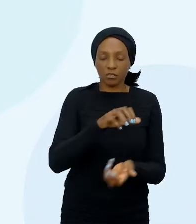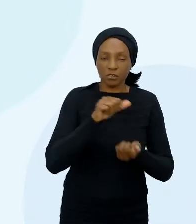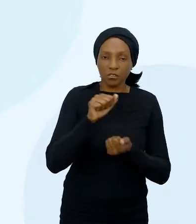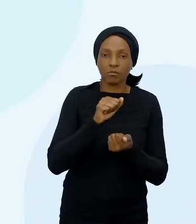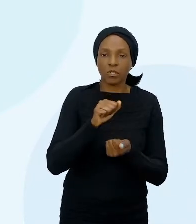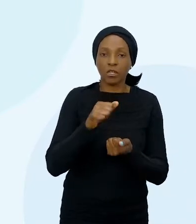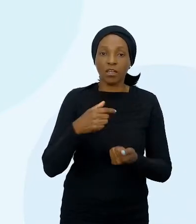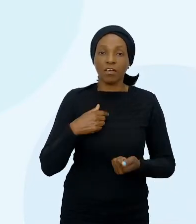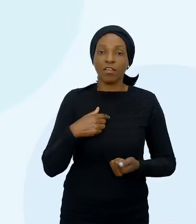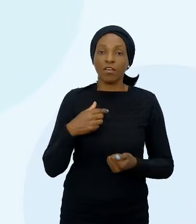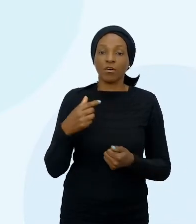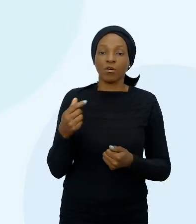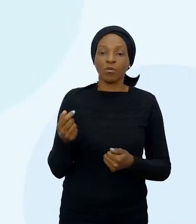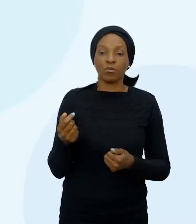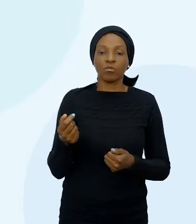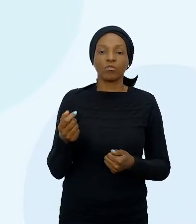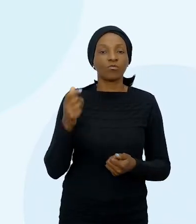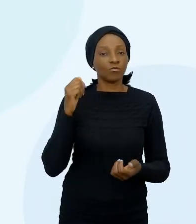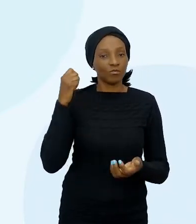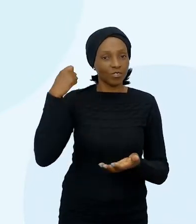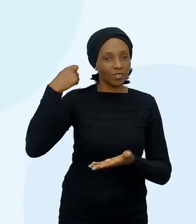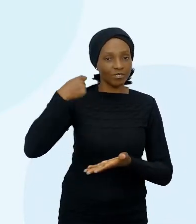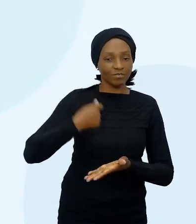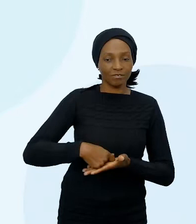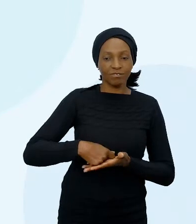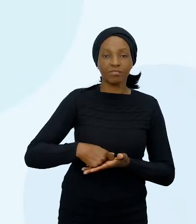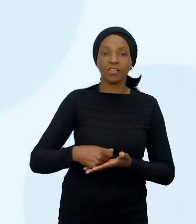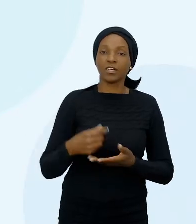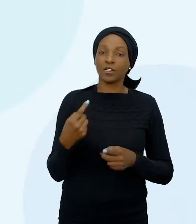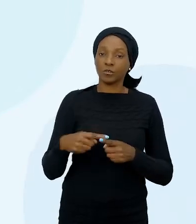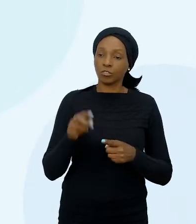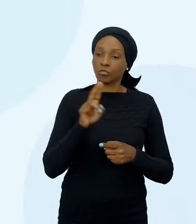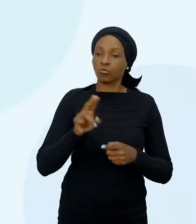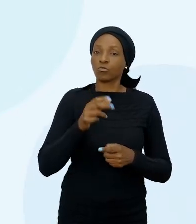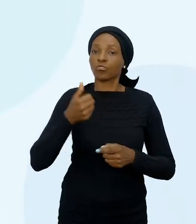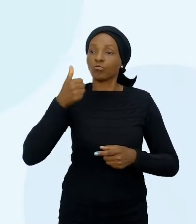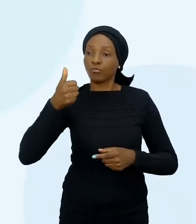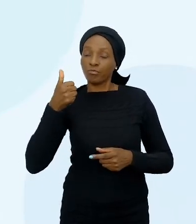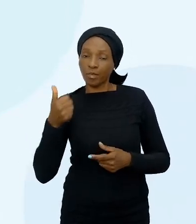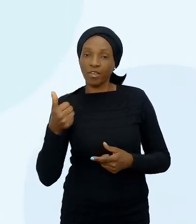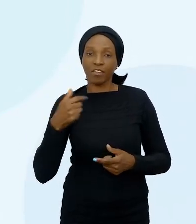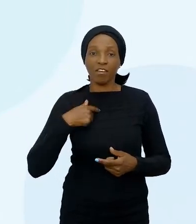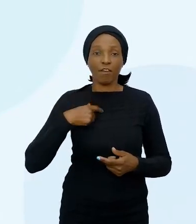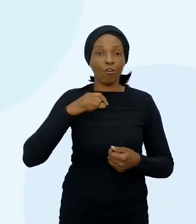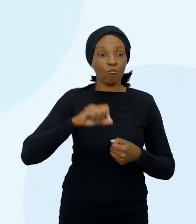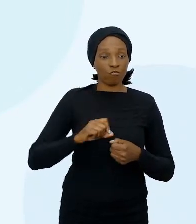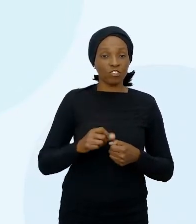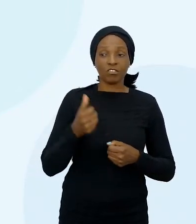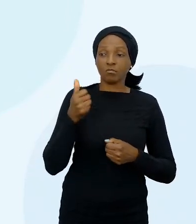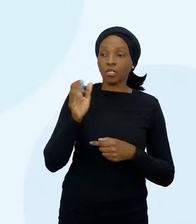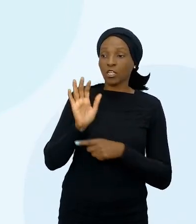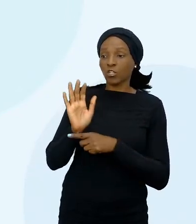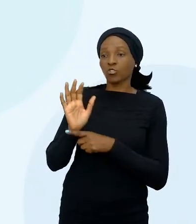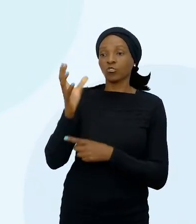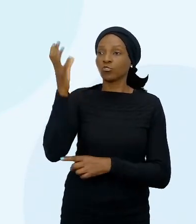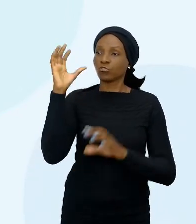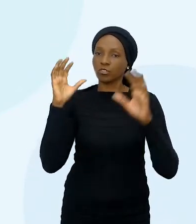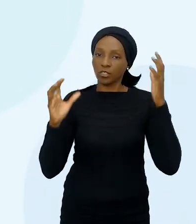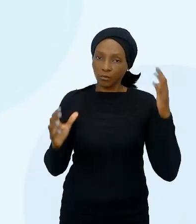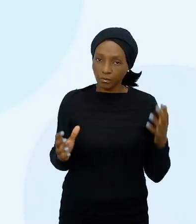eu recebo aí compensações pelo bem que eu realizei, que é o princípio